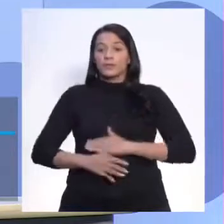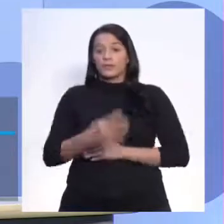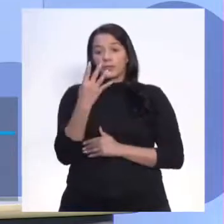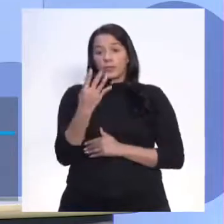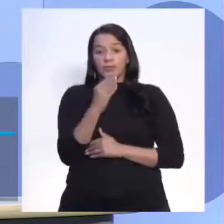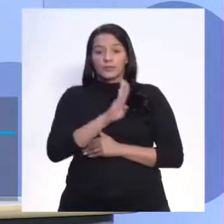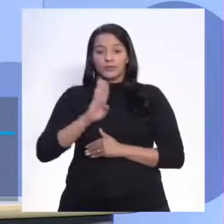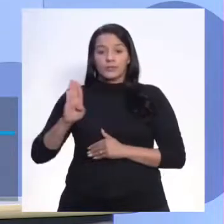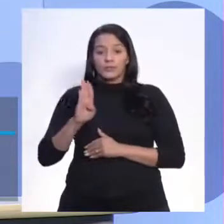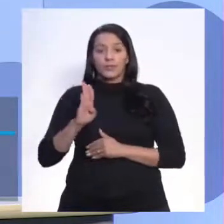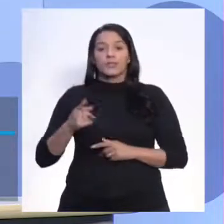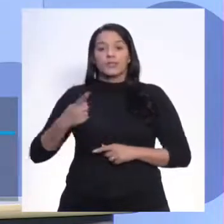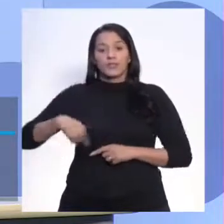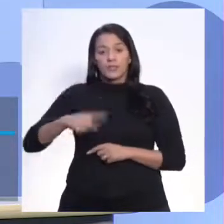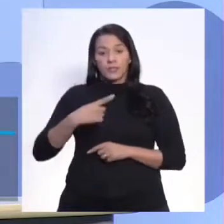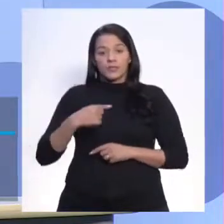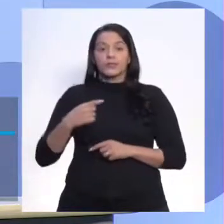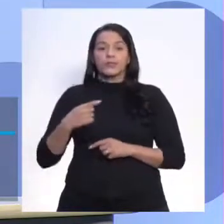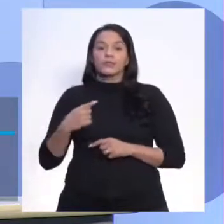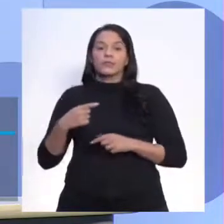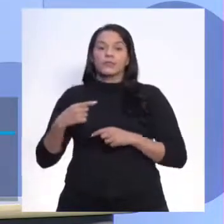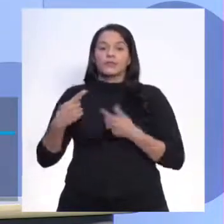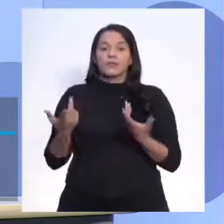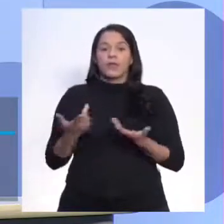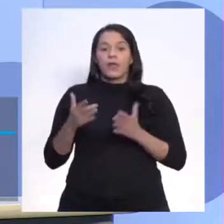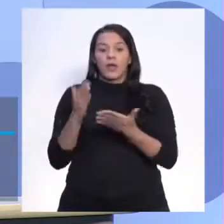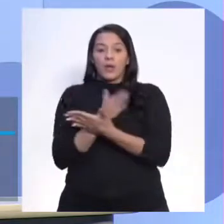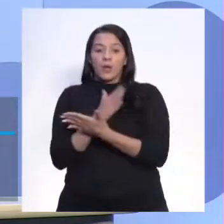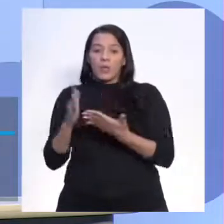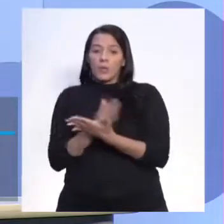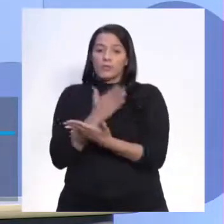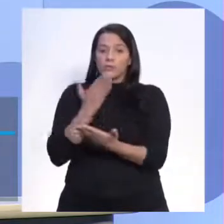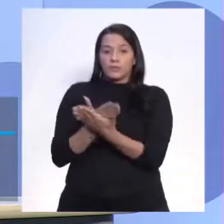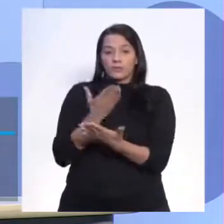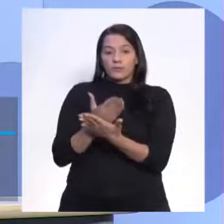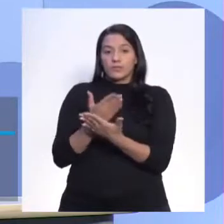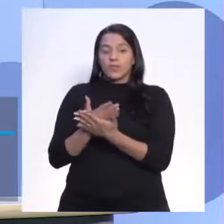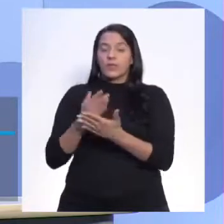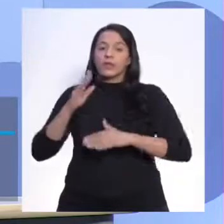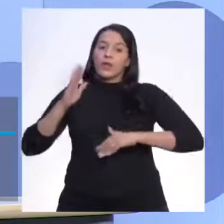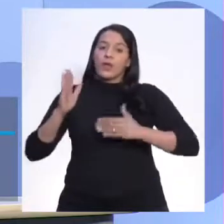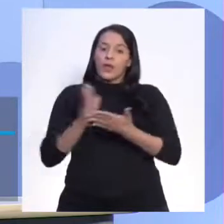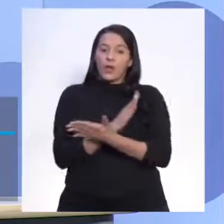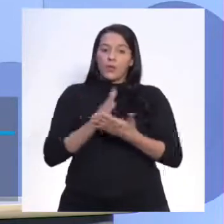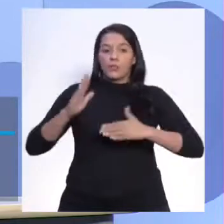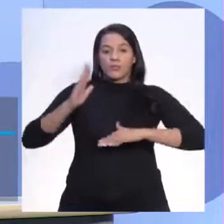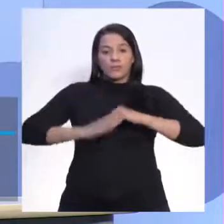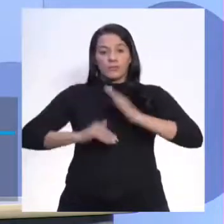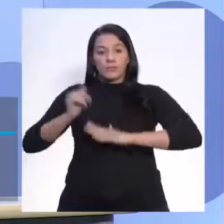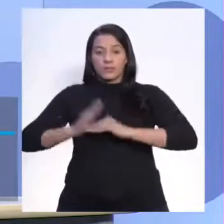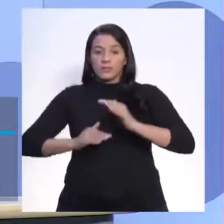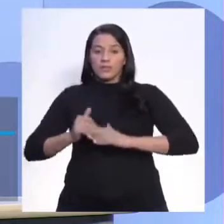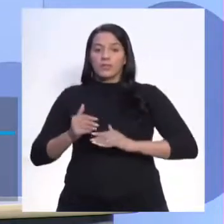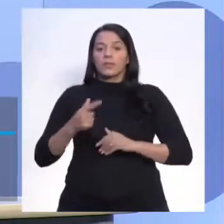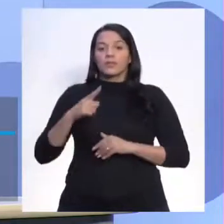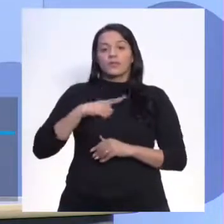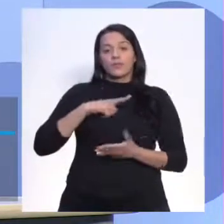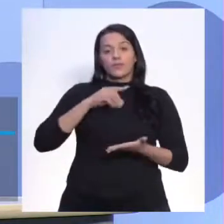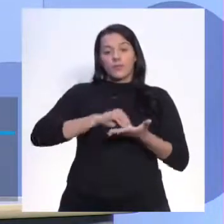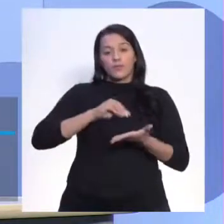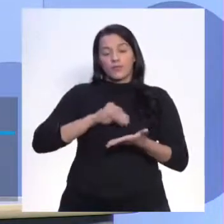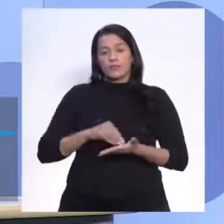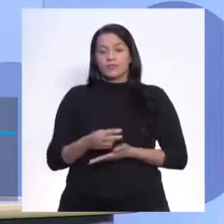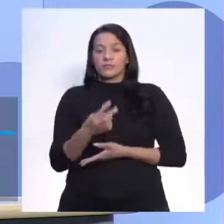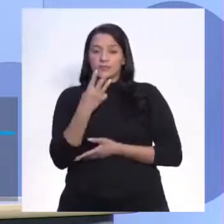bimestre, nós estamos gravando, eu e a professora Inês, algumas aulas referentes a algumas habilidades que ficaram faltando do 3º bimestre